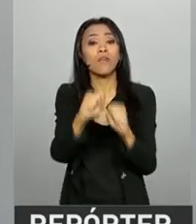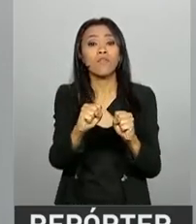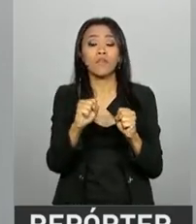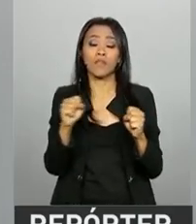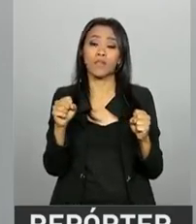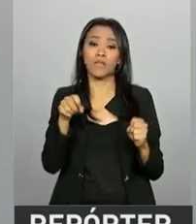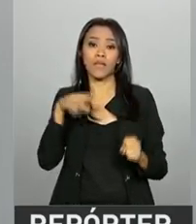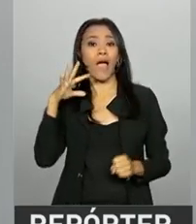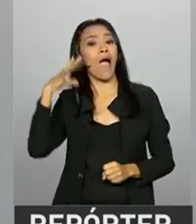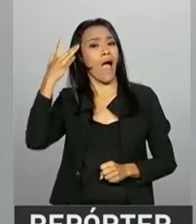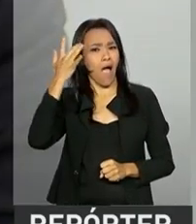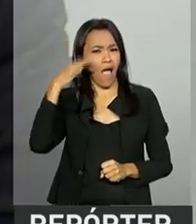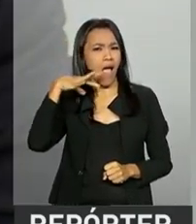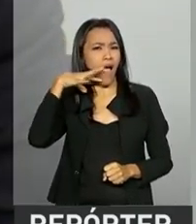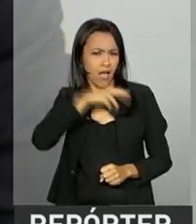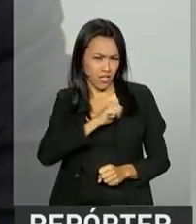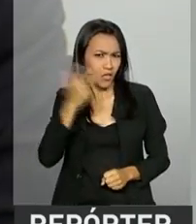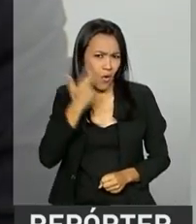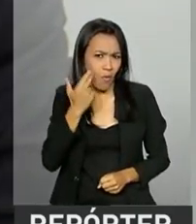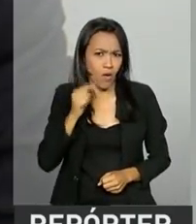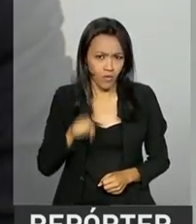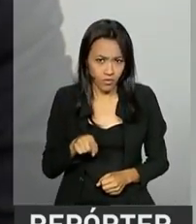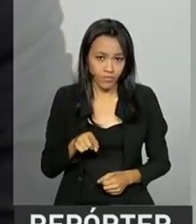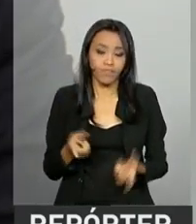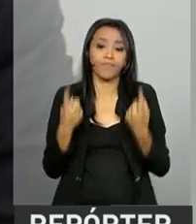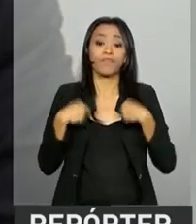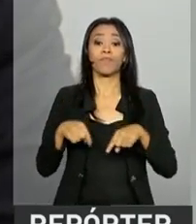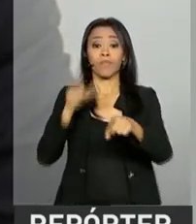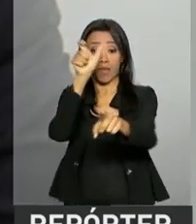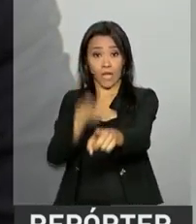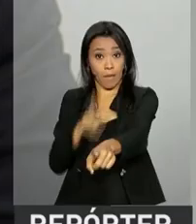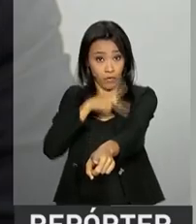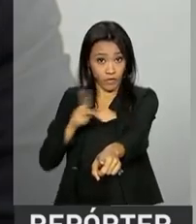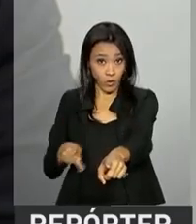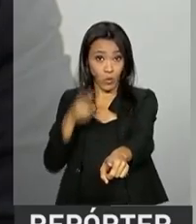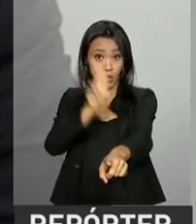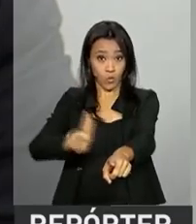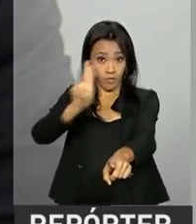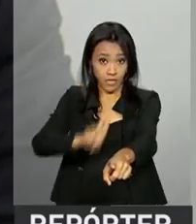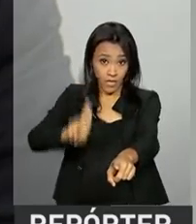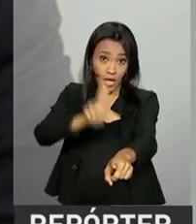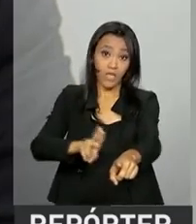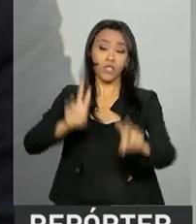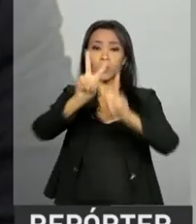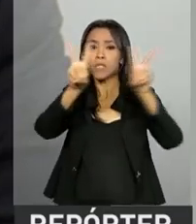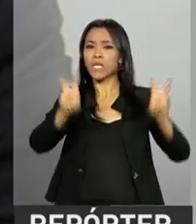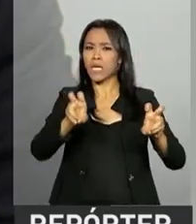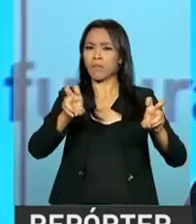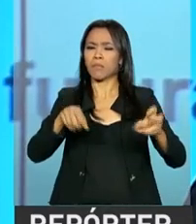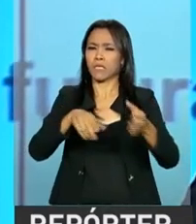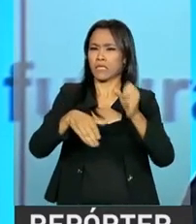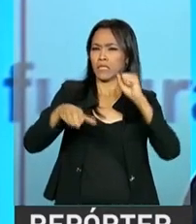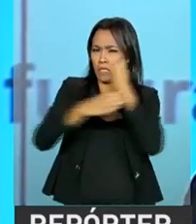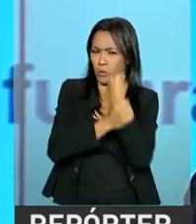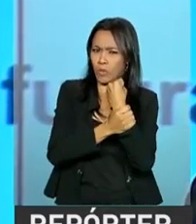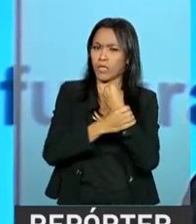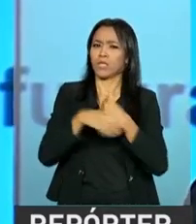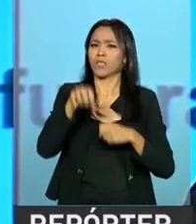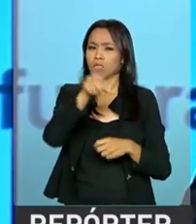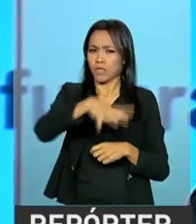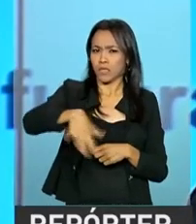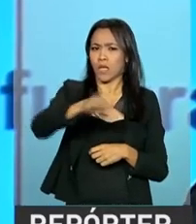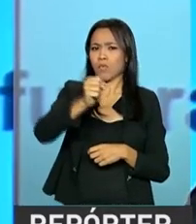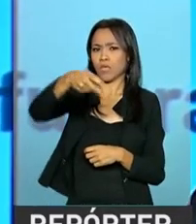sair sua normalidade para a professora universitária especialista em seguridade social luiza pierdoná previdência tem sido